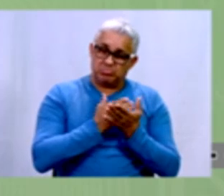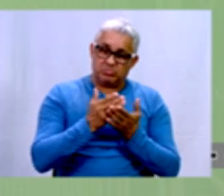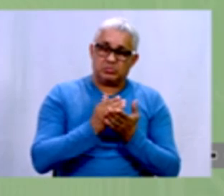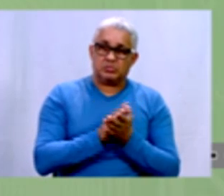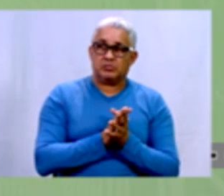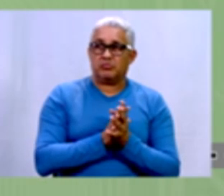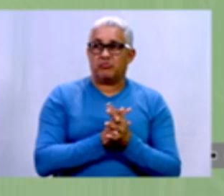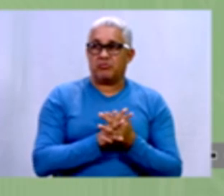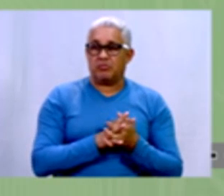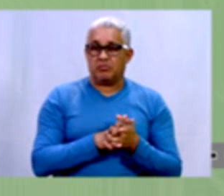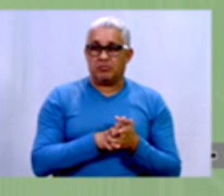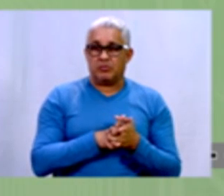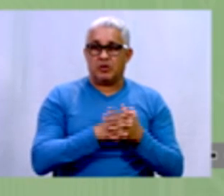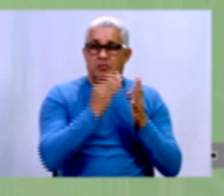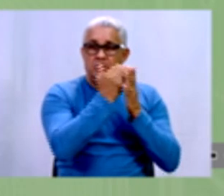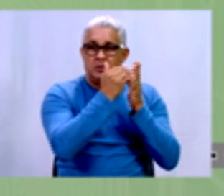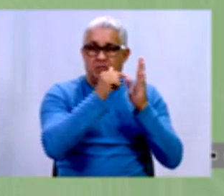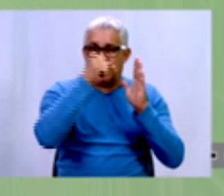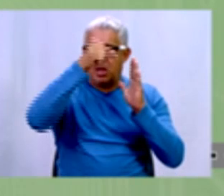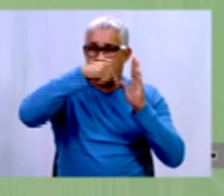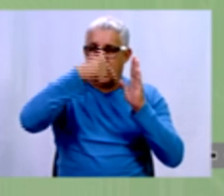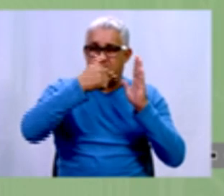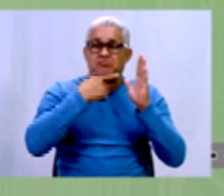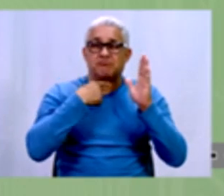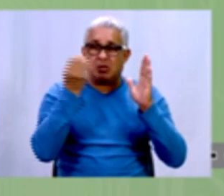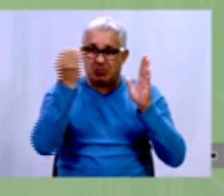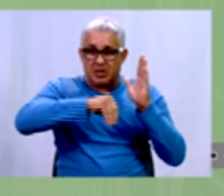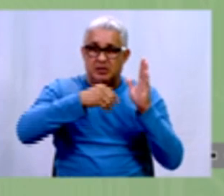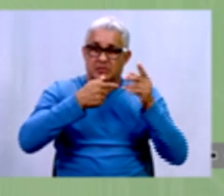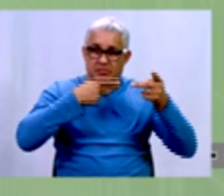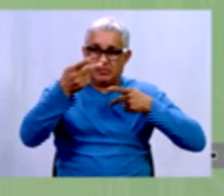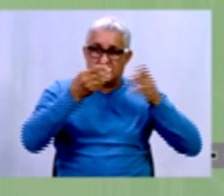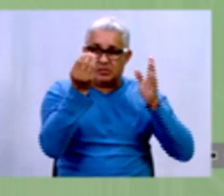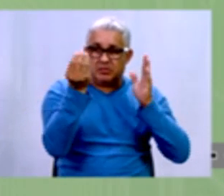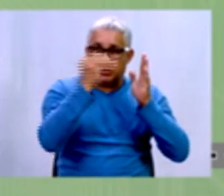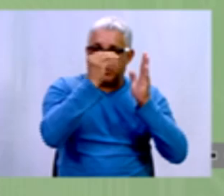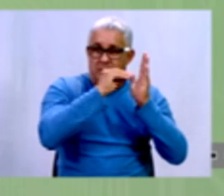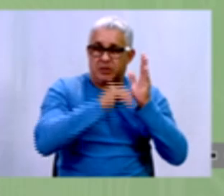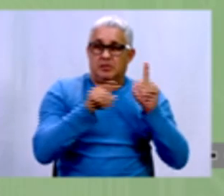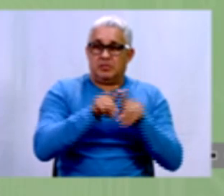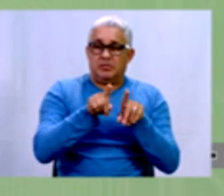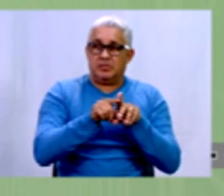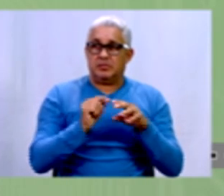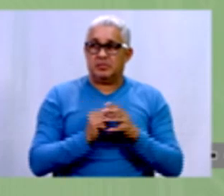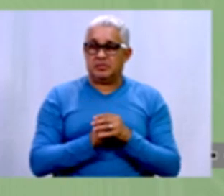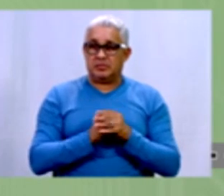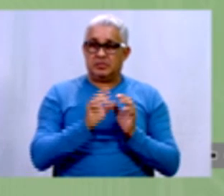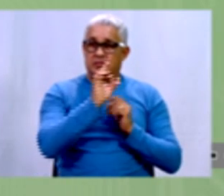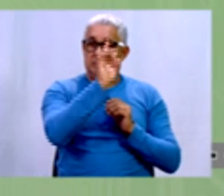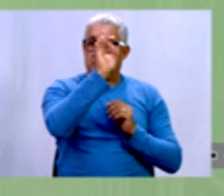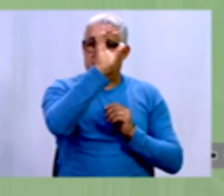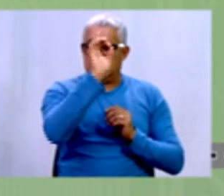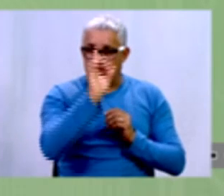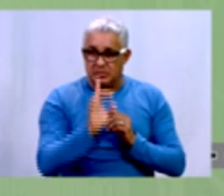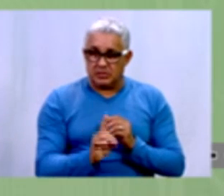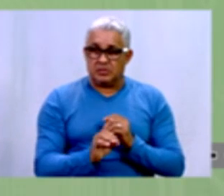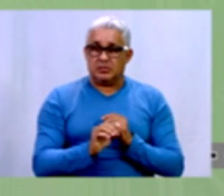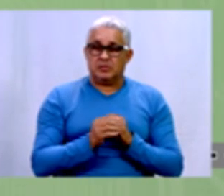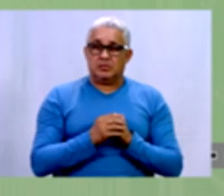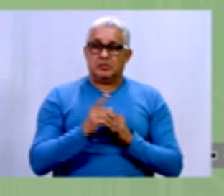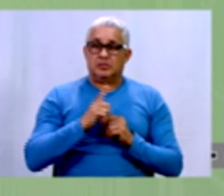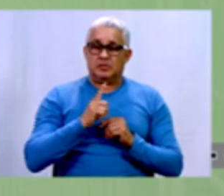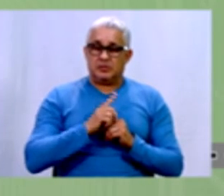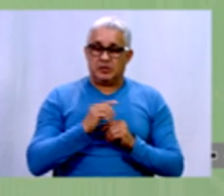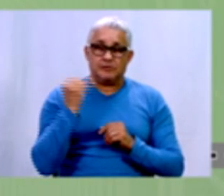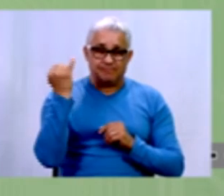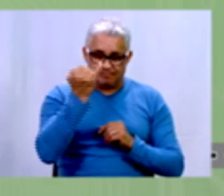né? É uma lista de todo o trabalho desejado no projeto, idealmente na forma em que cada item tenha seu peso,